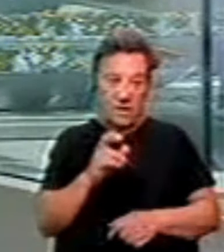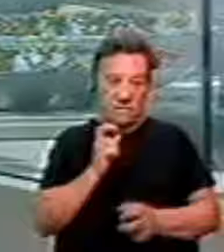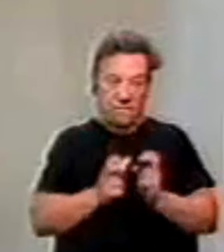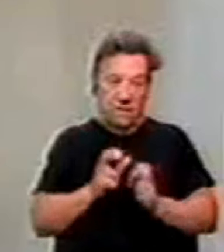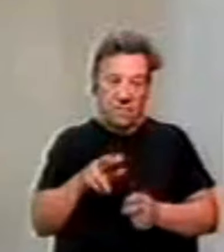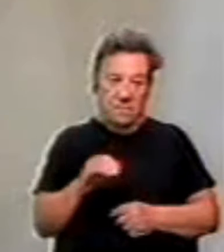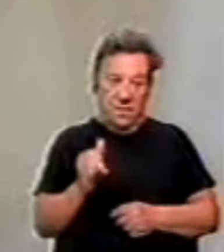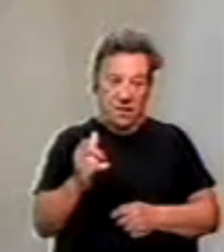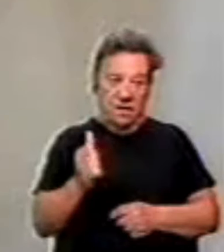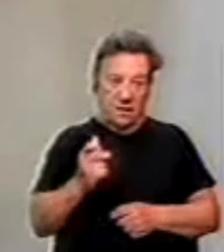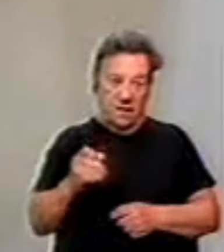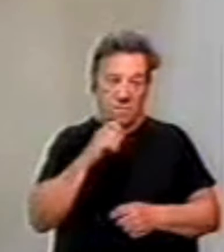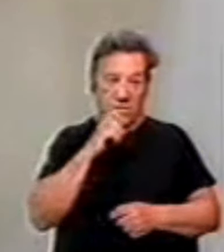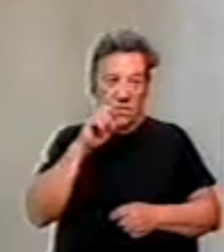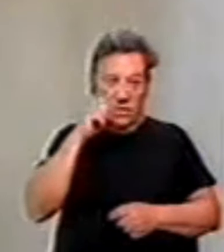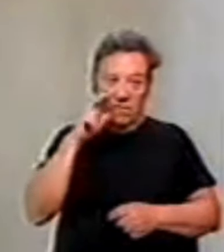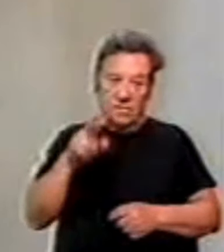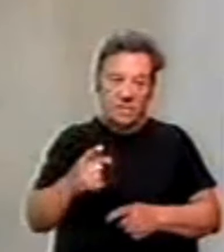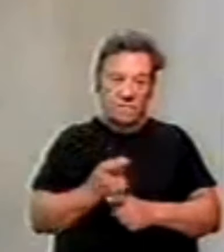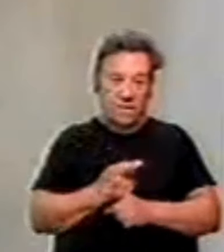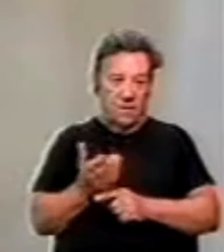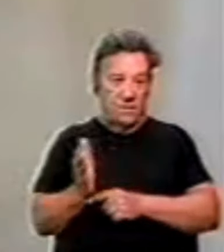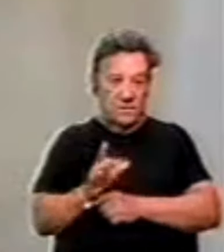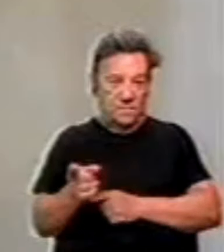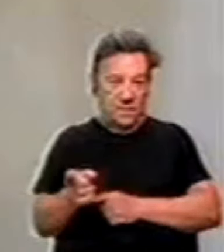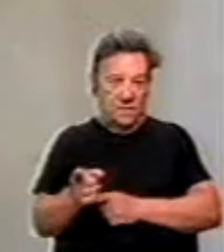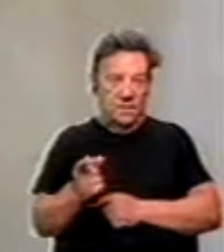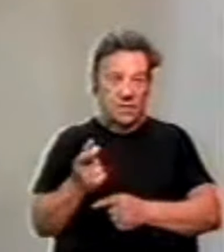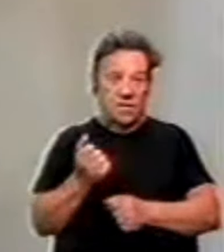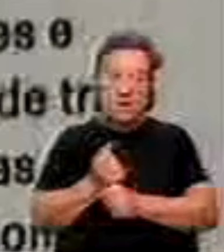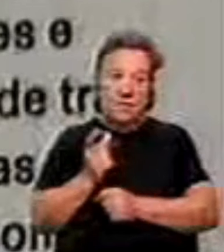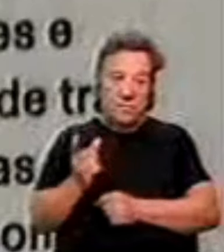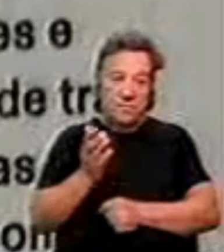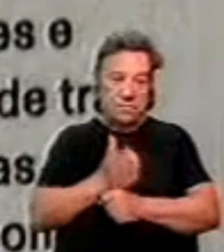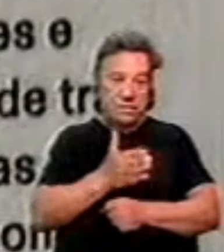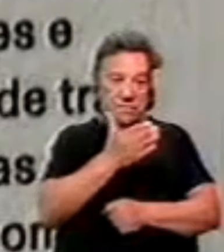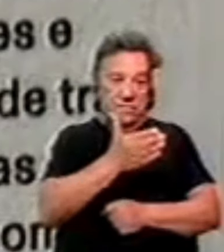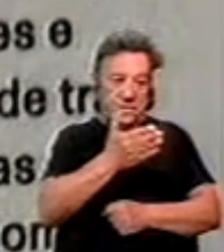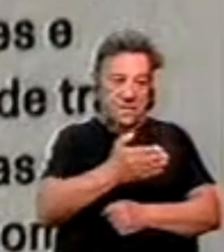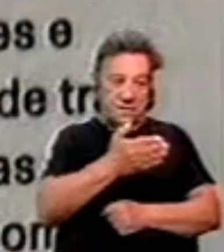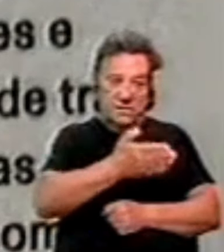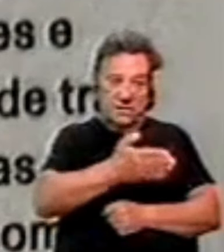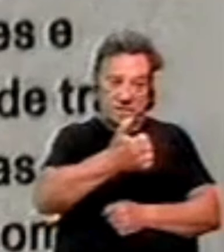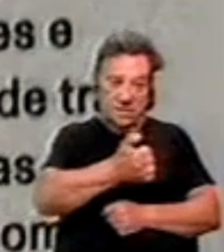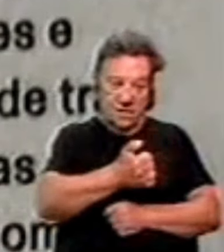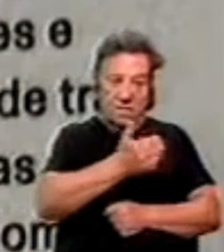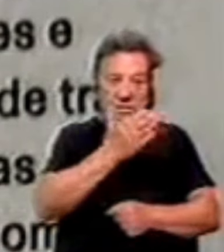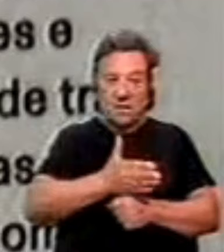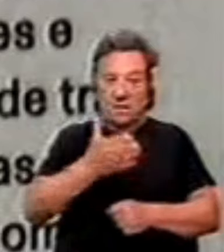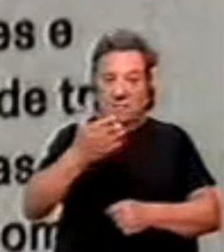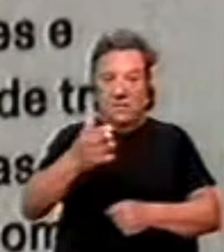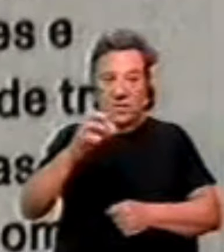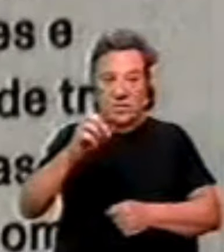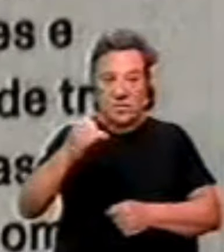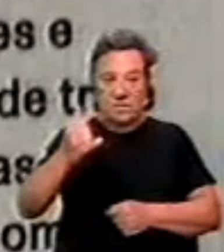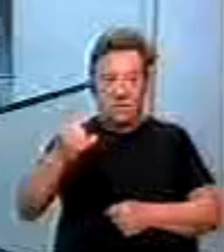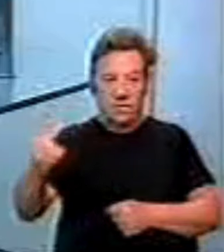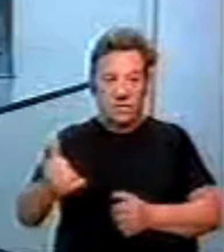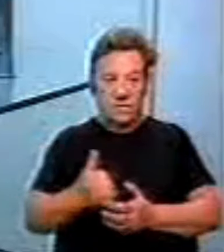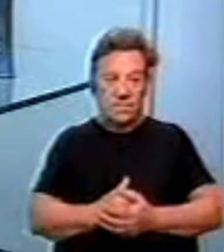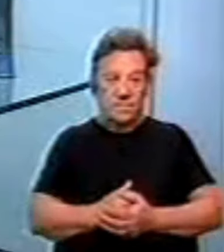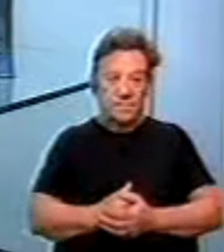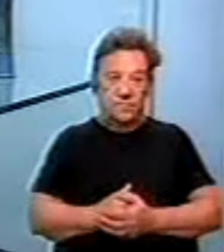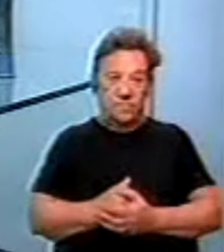de Miragaia, podem ser observados vários exemplares produzidos entre 1775 e